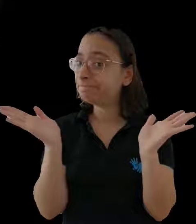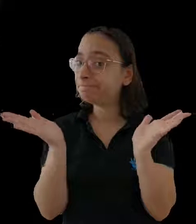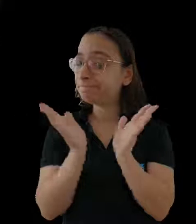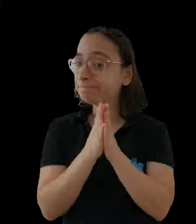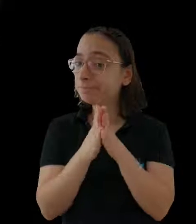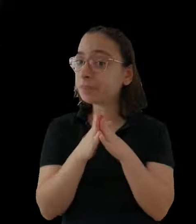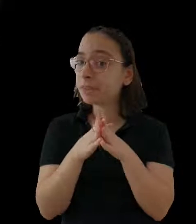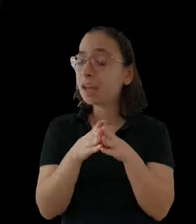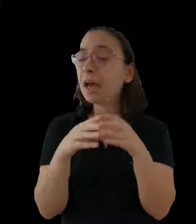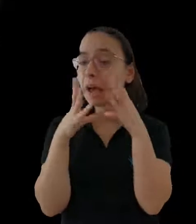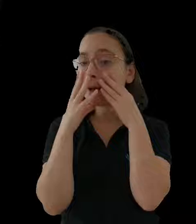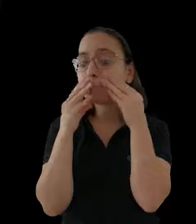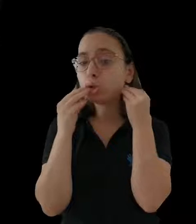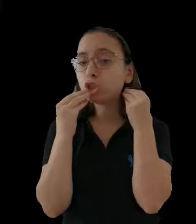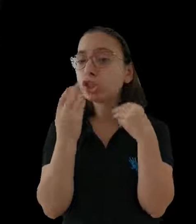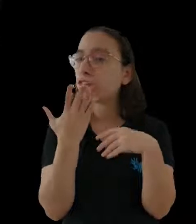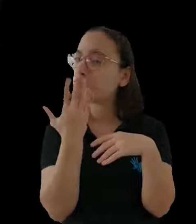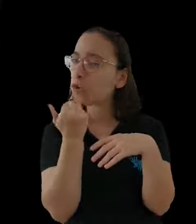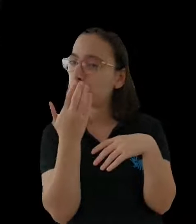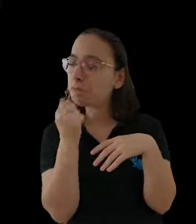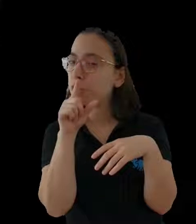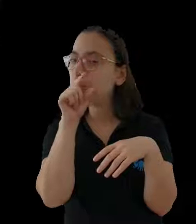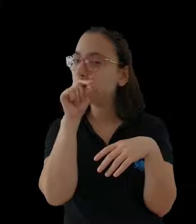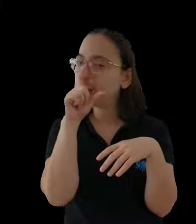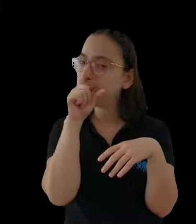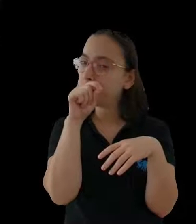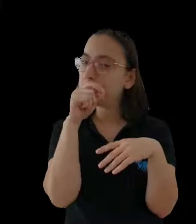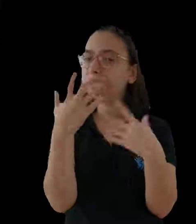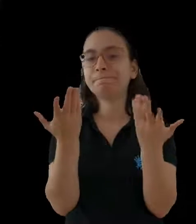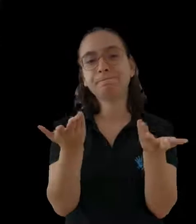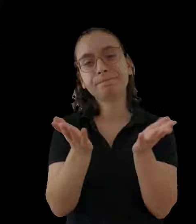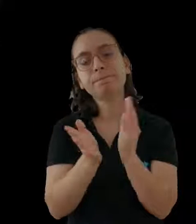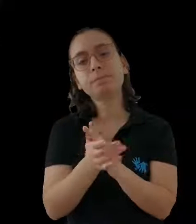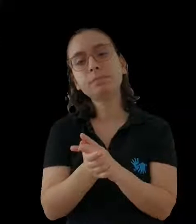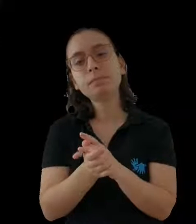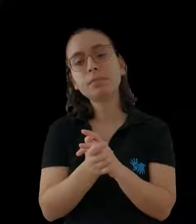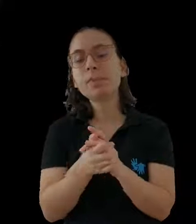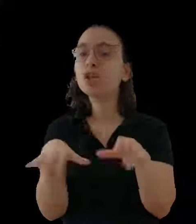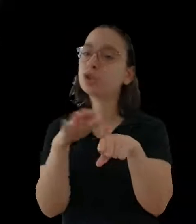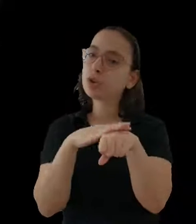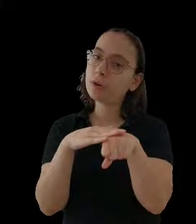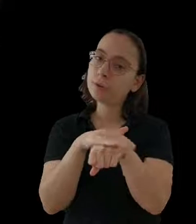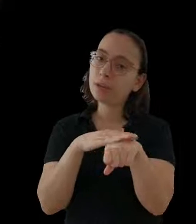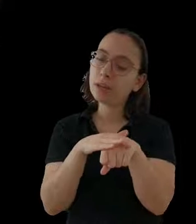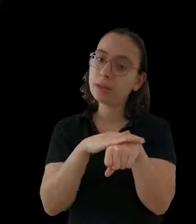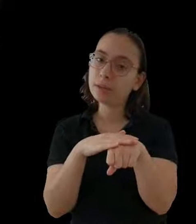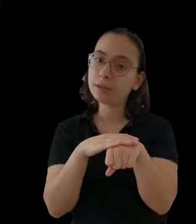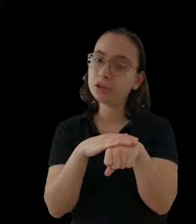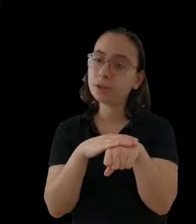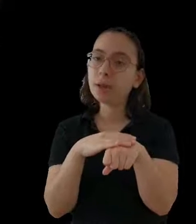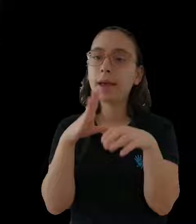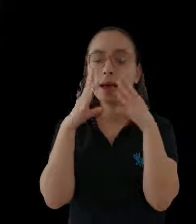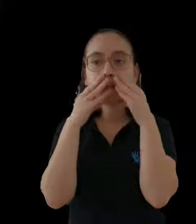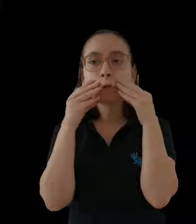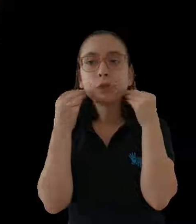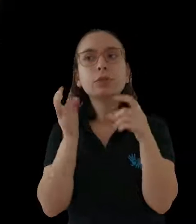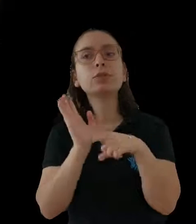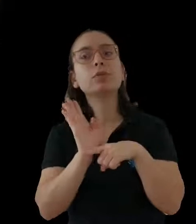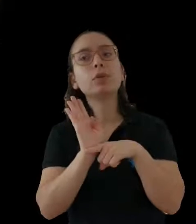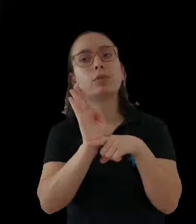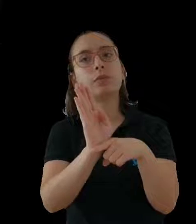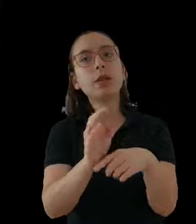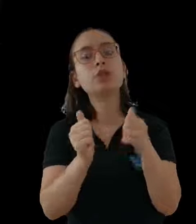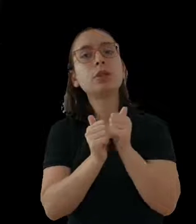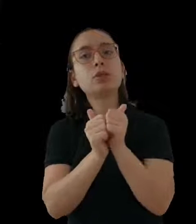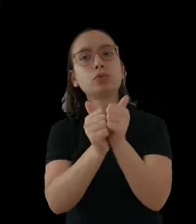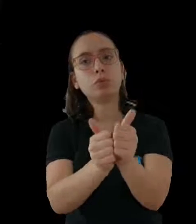adivinha? A raposa quer lanchar o pintinho, né? Claro. E aí eles conversam e a raposa decide ir com ele. Eles